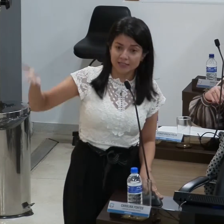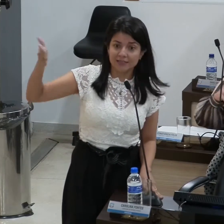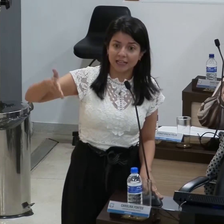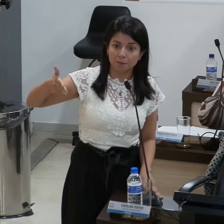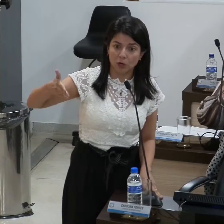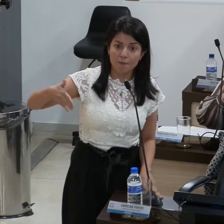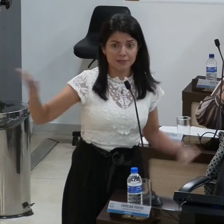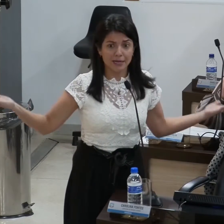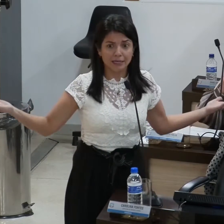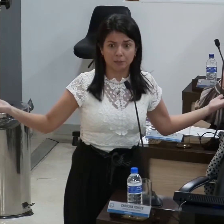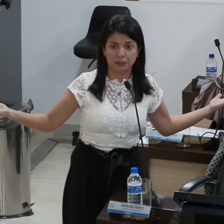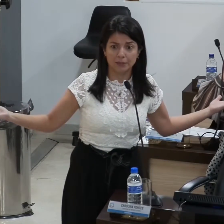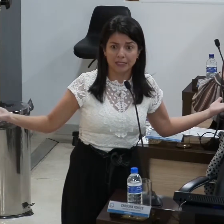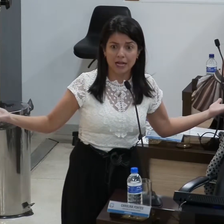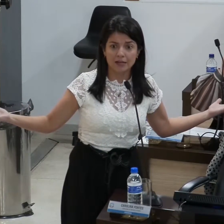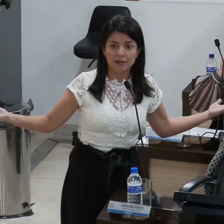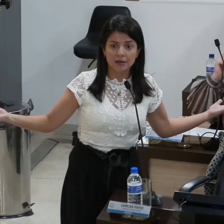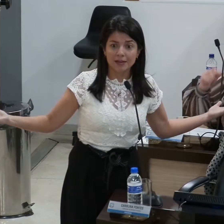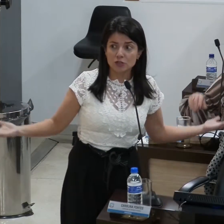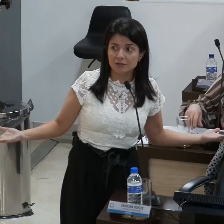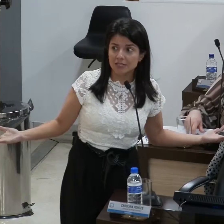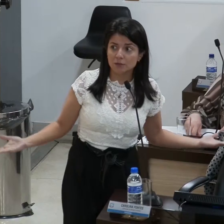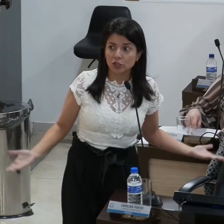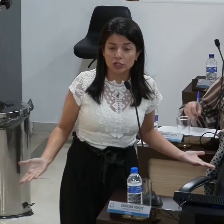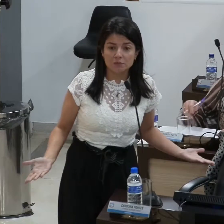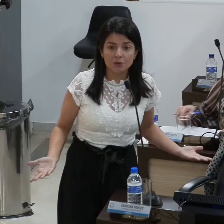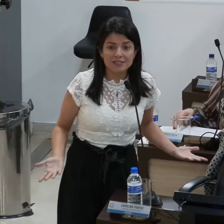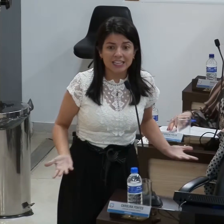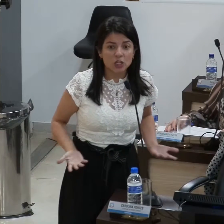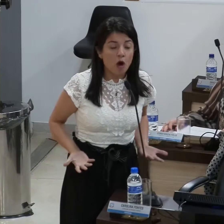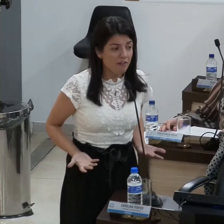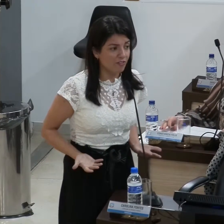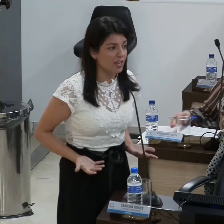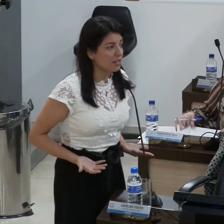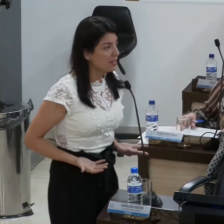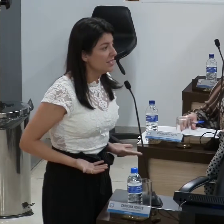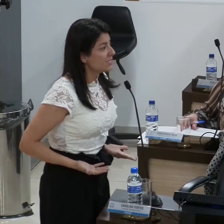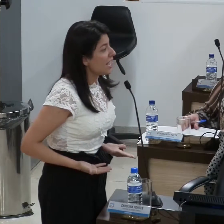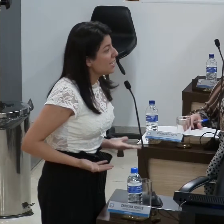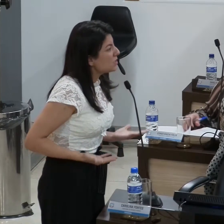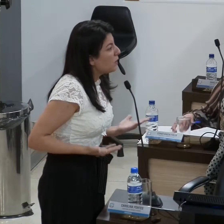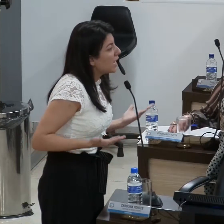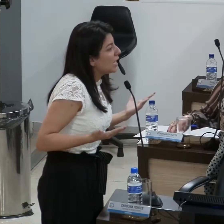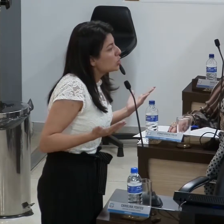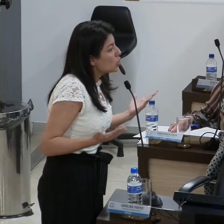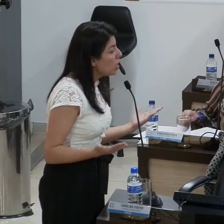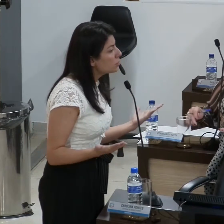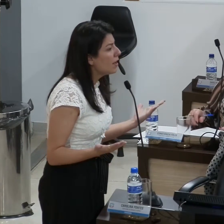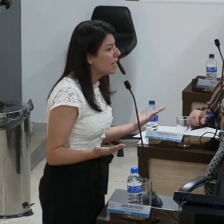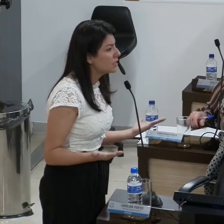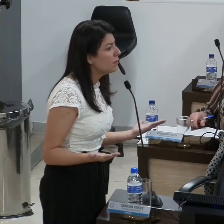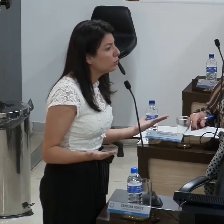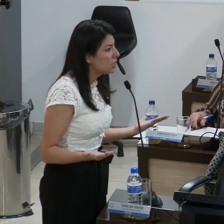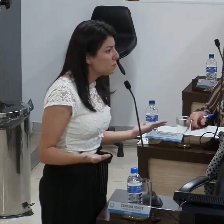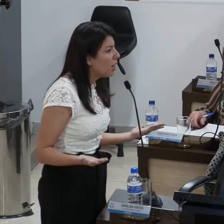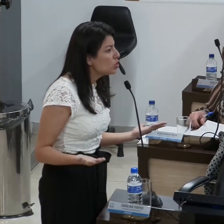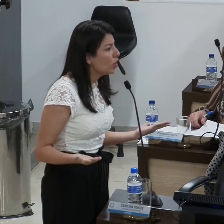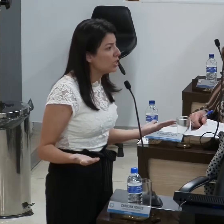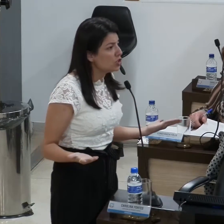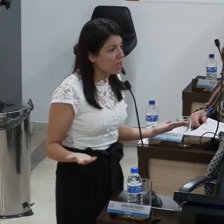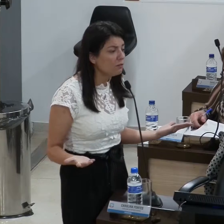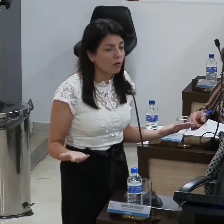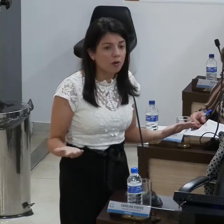que tivesse data para começar e data para terminar, mas nós estamos em 2019, sem explicações com relação ao